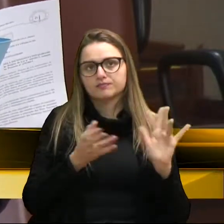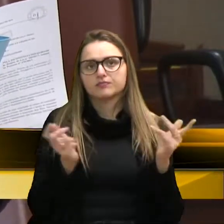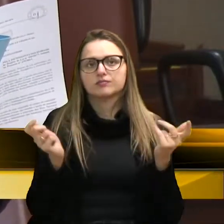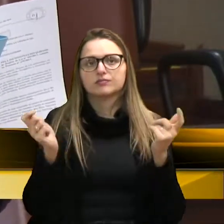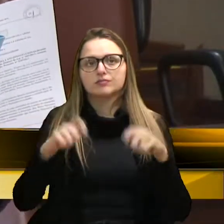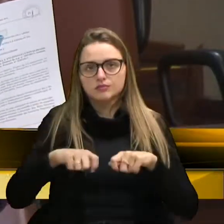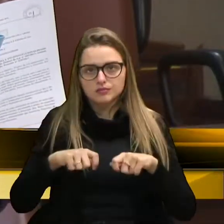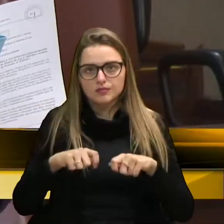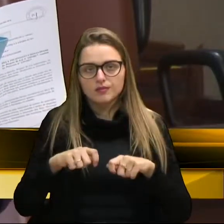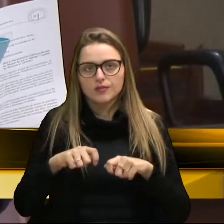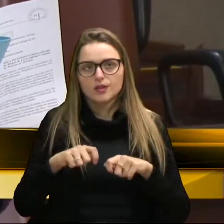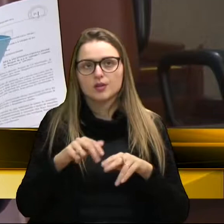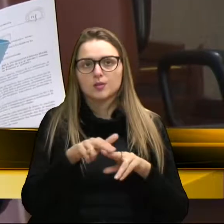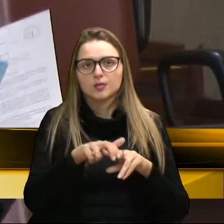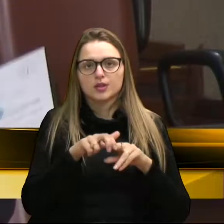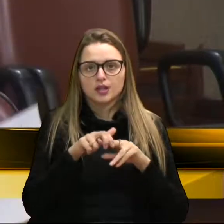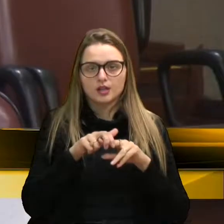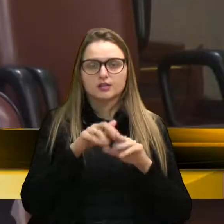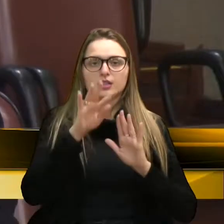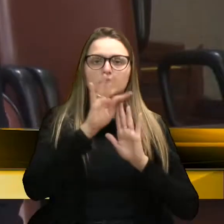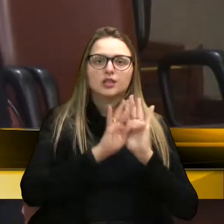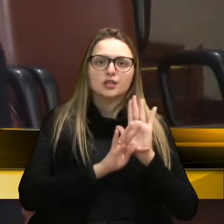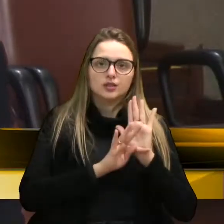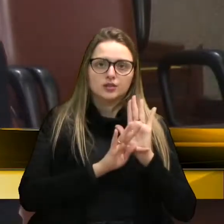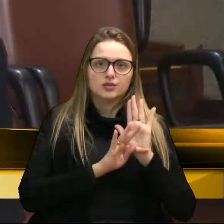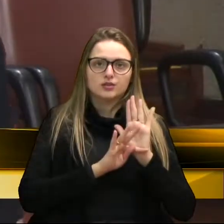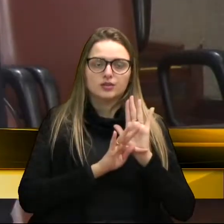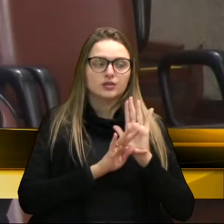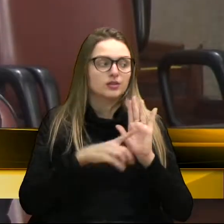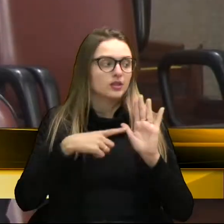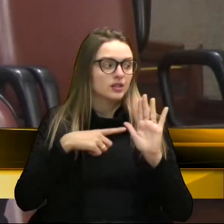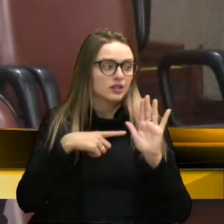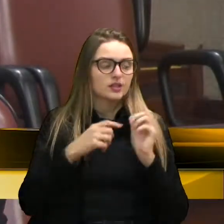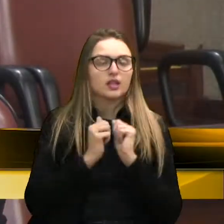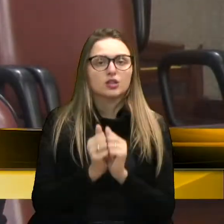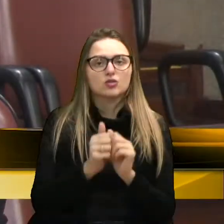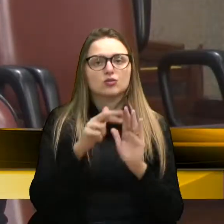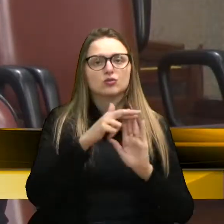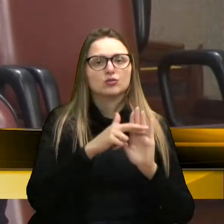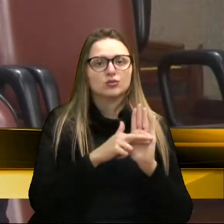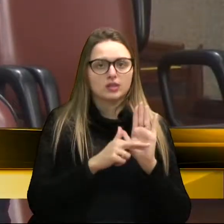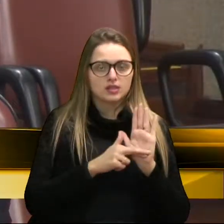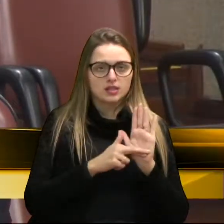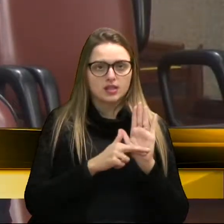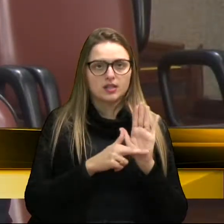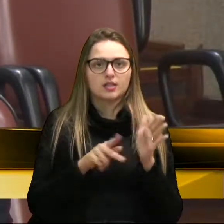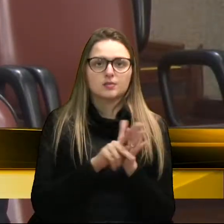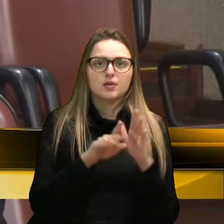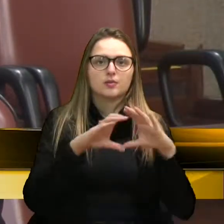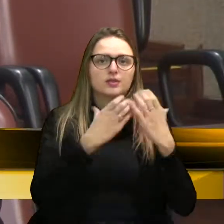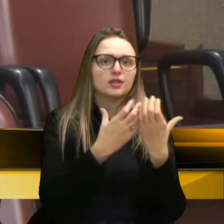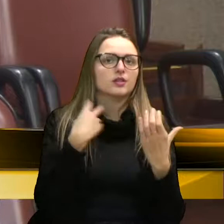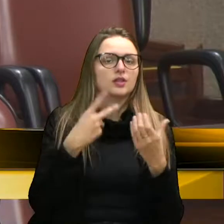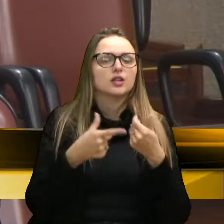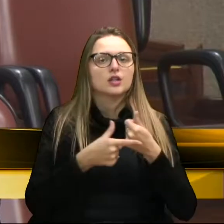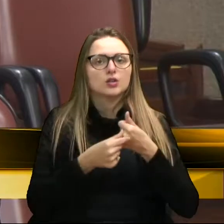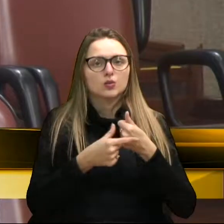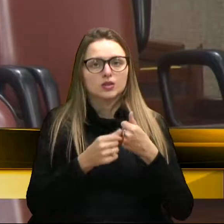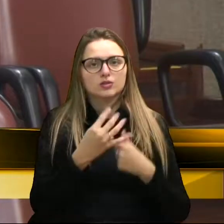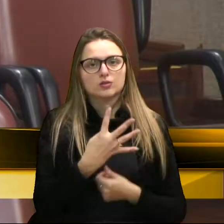competência em razão da matéria, prerrogativa que está prevista no regimento interno, disciplinada nos artigos